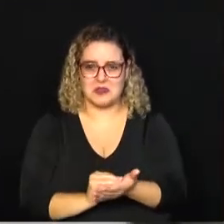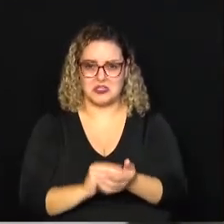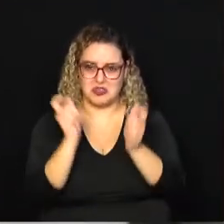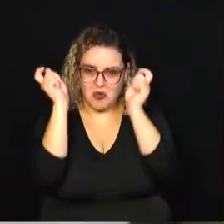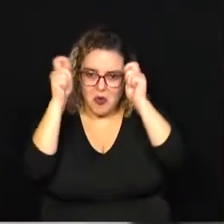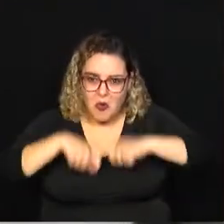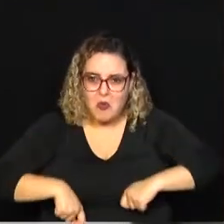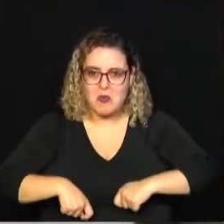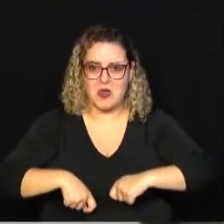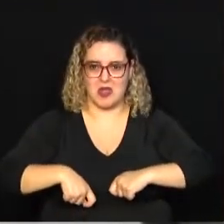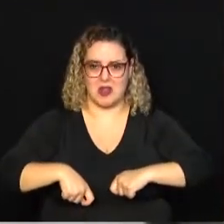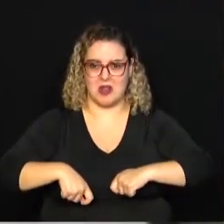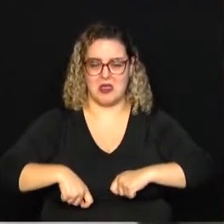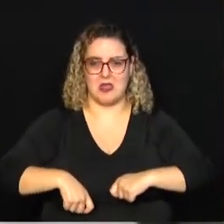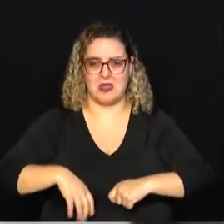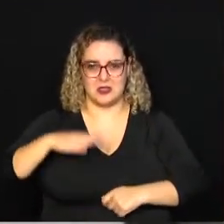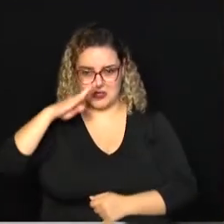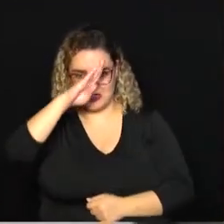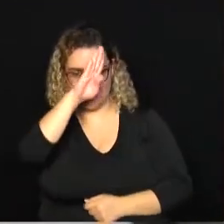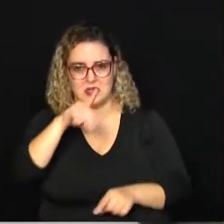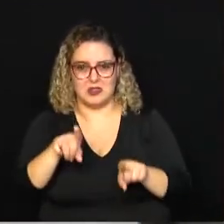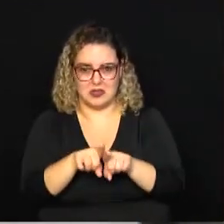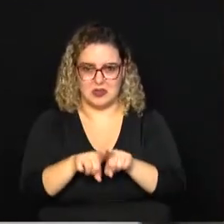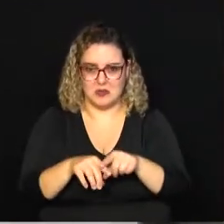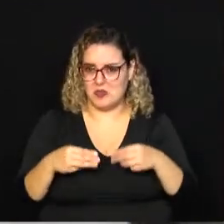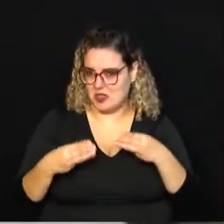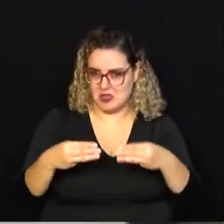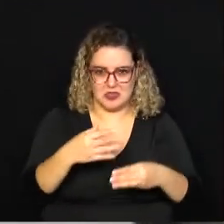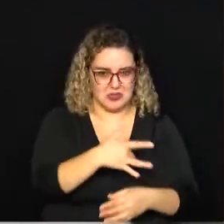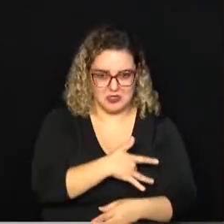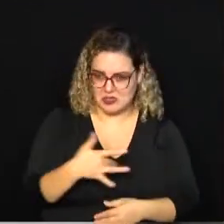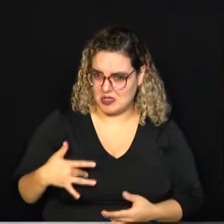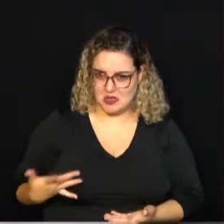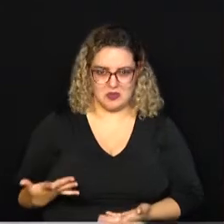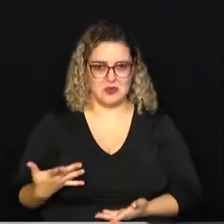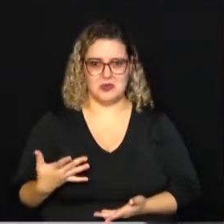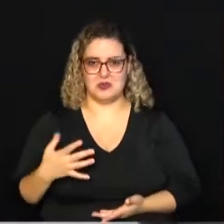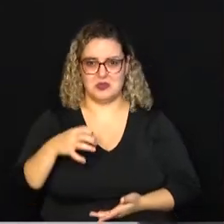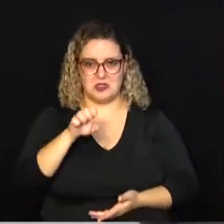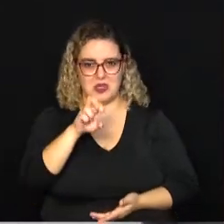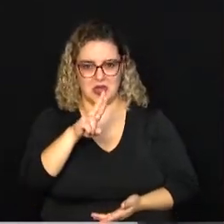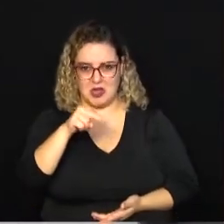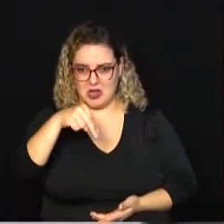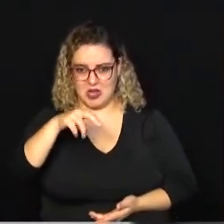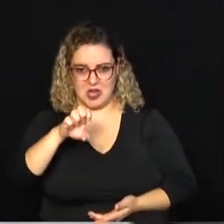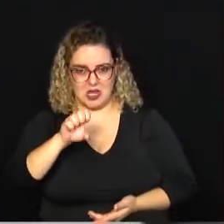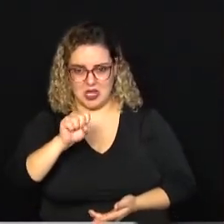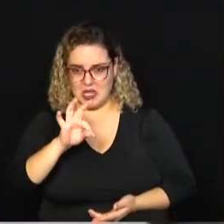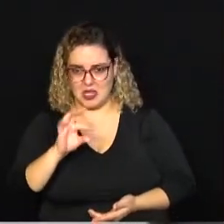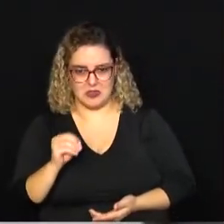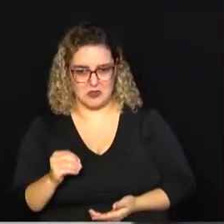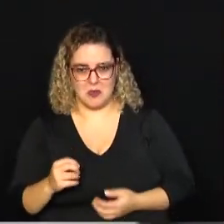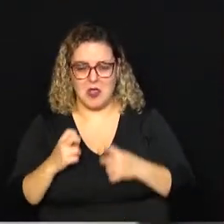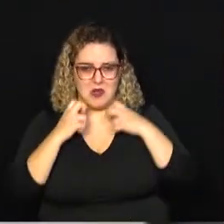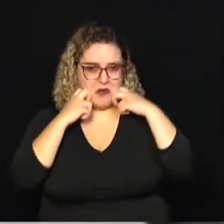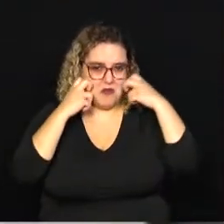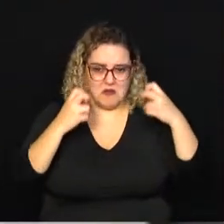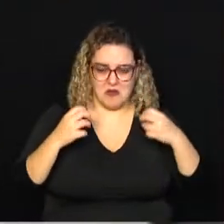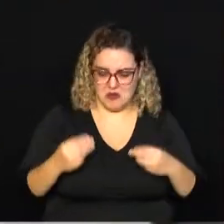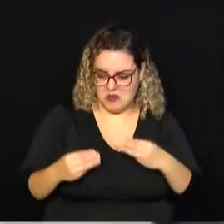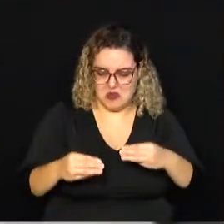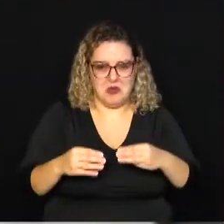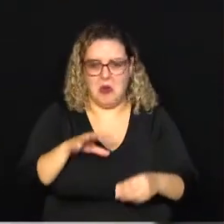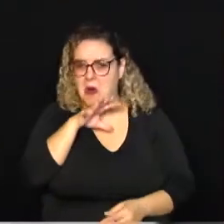seu ministro das Relações Exteriores, Ernesto Araújo, né? Uma vergonha para o mundo inteiro. O Brasil, diante do mundo inteiro, ter um ministro horroroso como